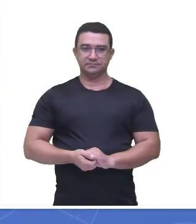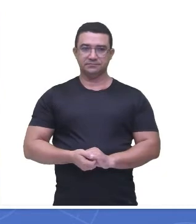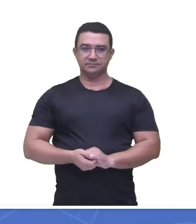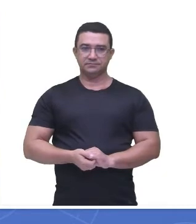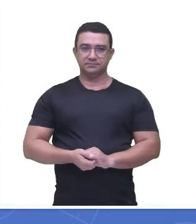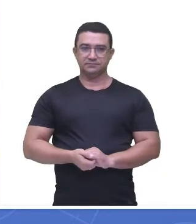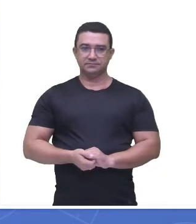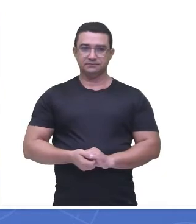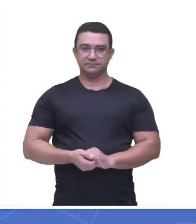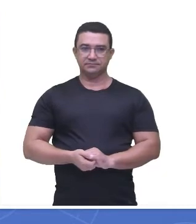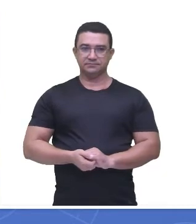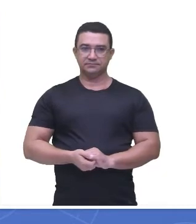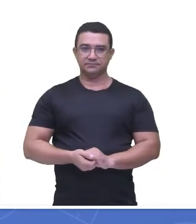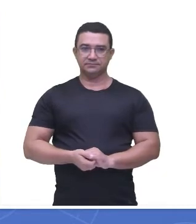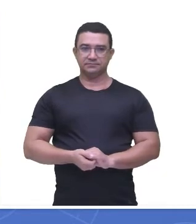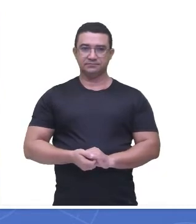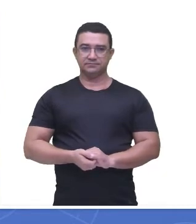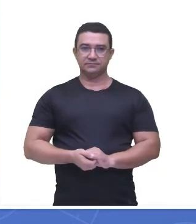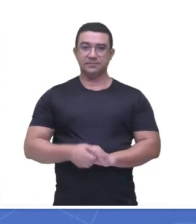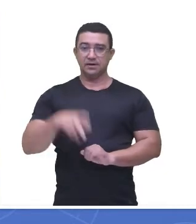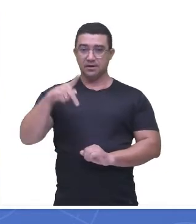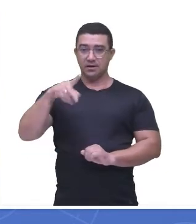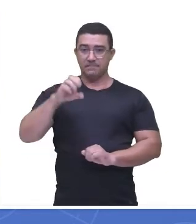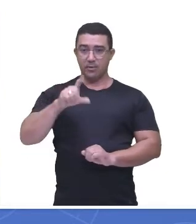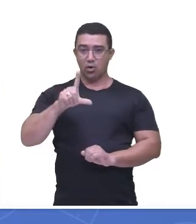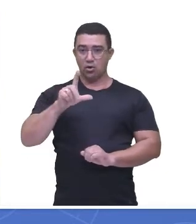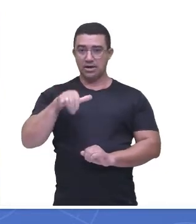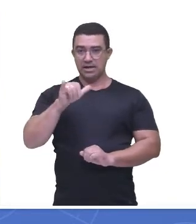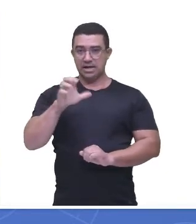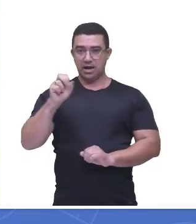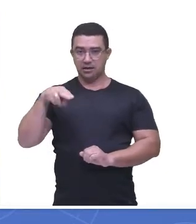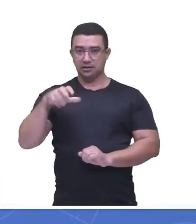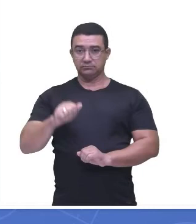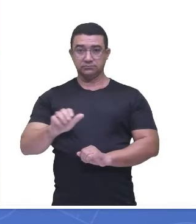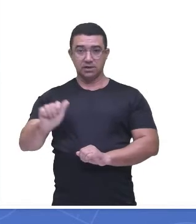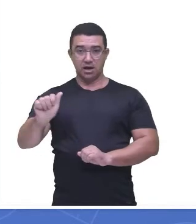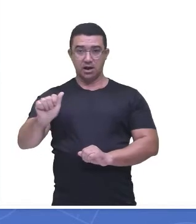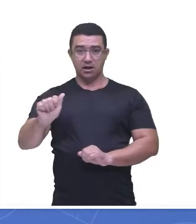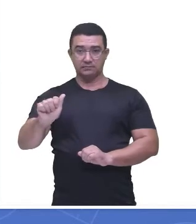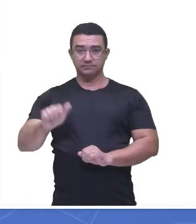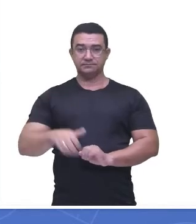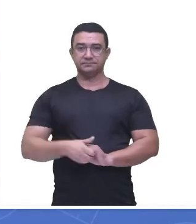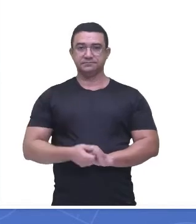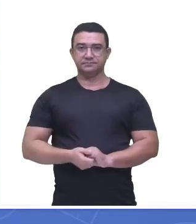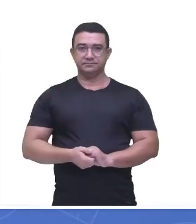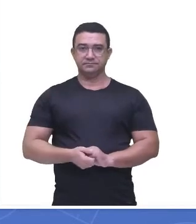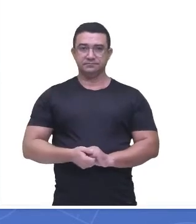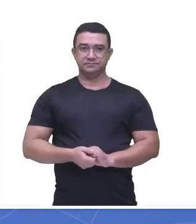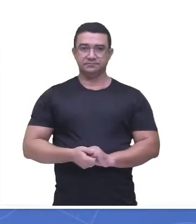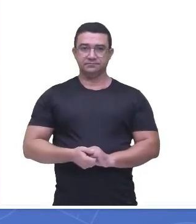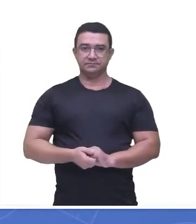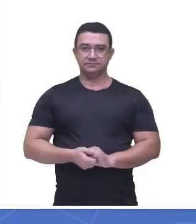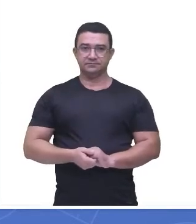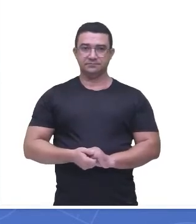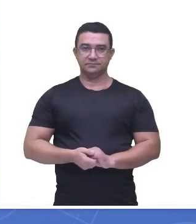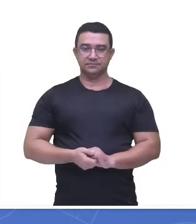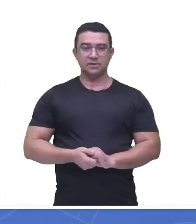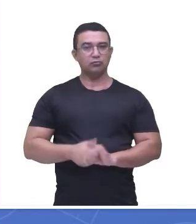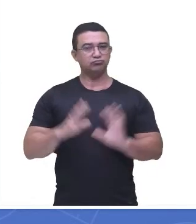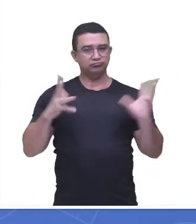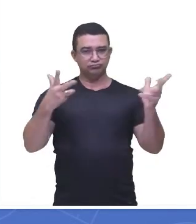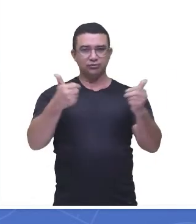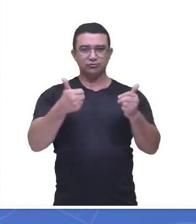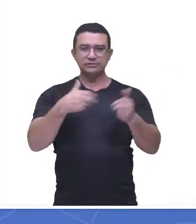Vicente Teles de Souza. E a Poliana fica com a alternativa A. Valeu, Poliana, pela sua participação. Sinta-se